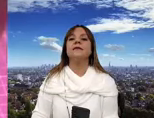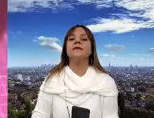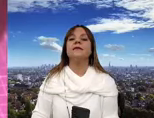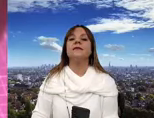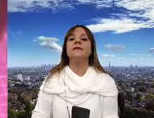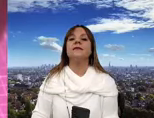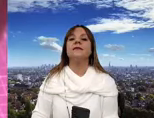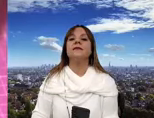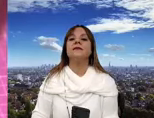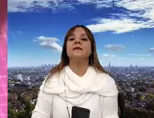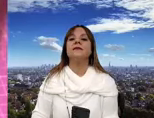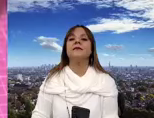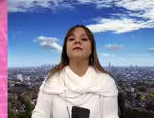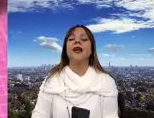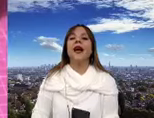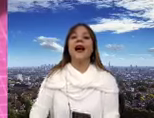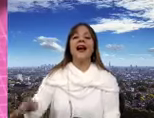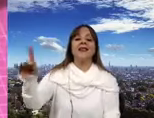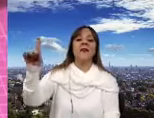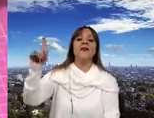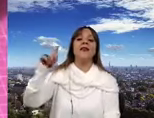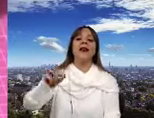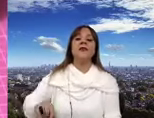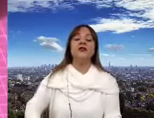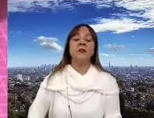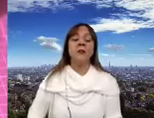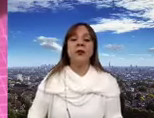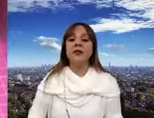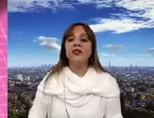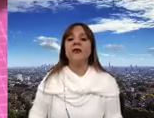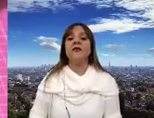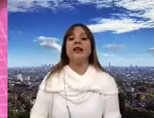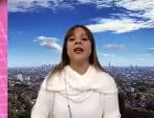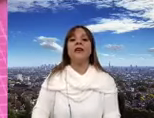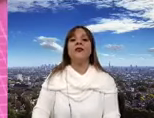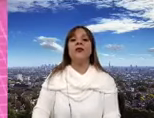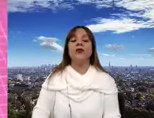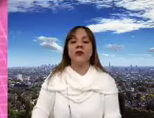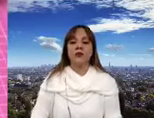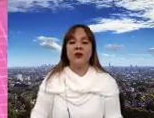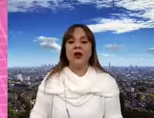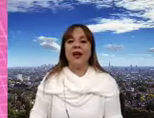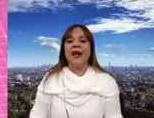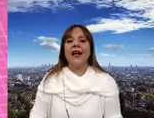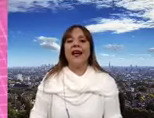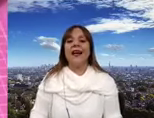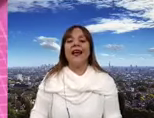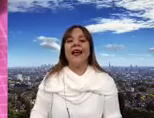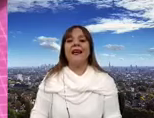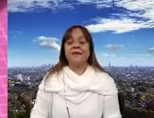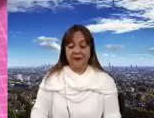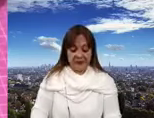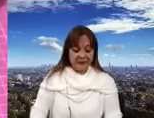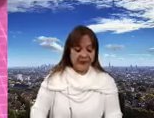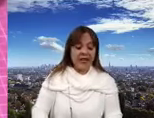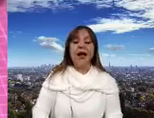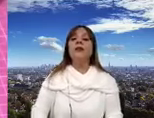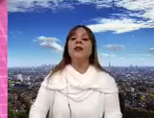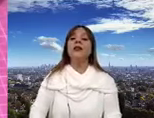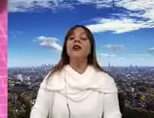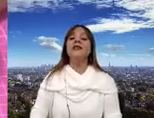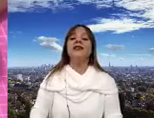e colar. Ah, sabe um detalhe muito importante que eu não falei do concurso? Ah. É, Amor em